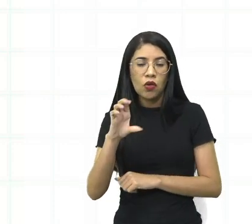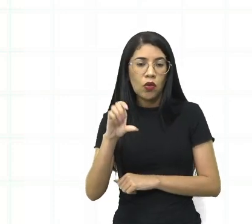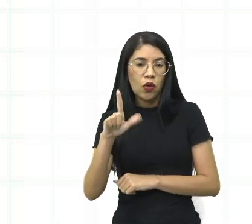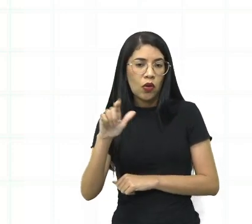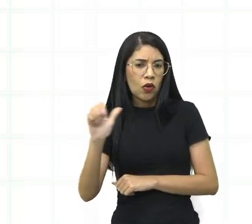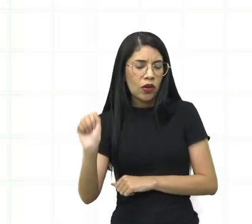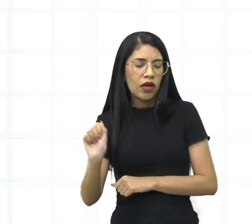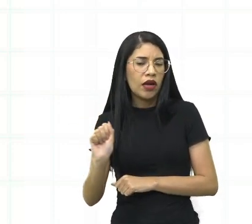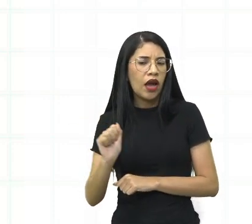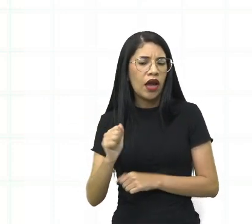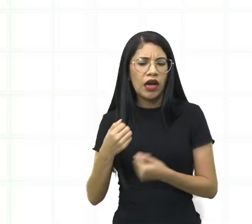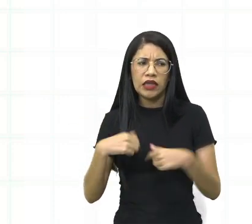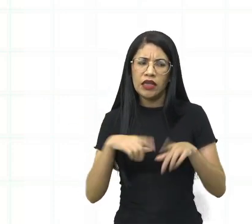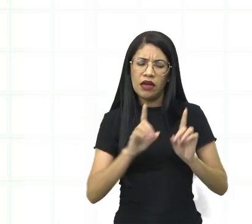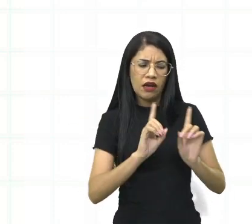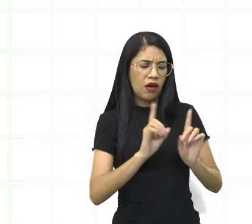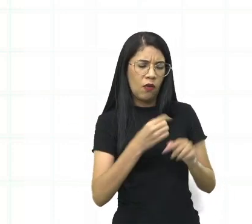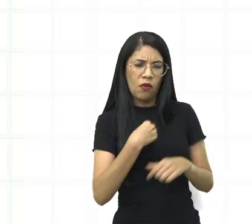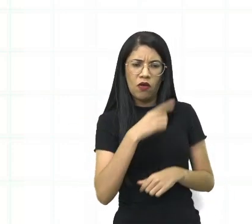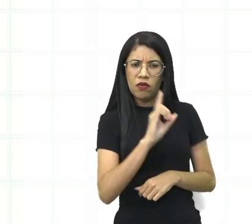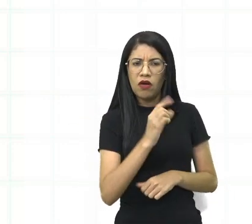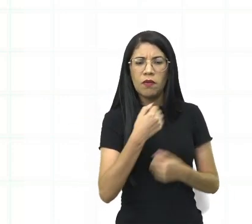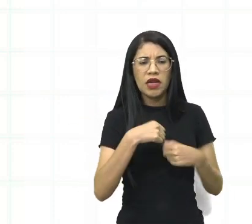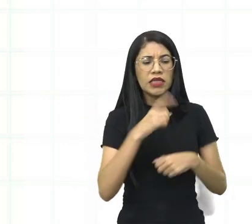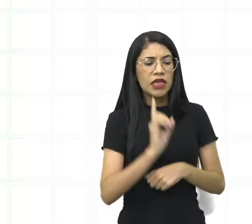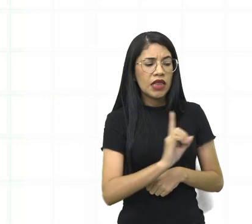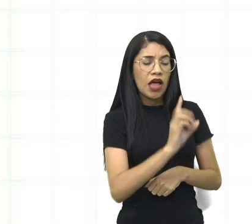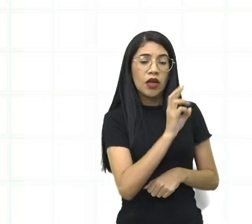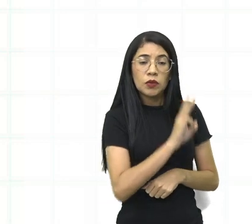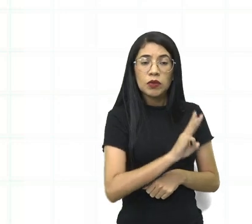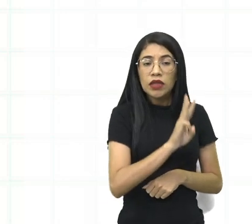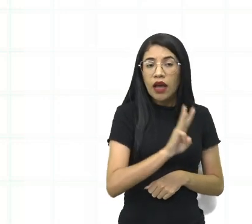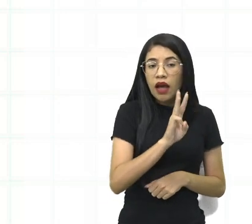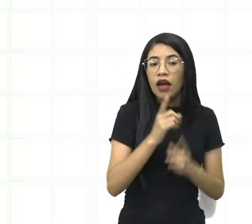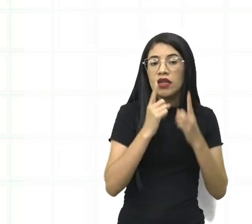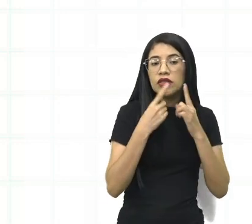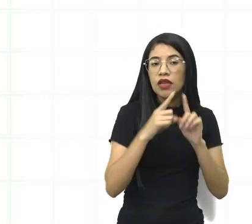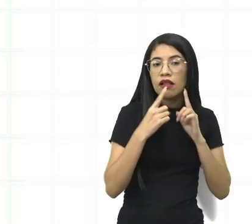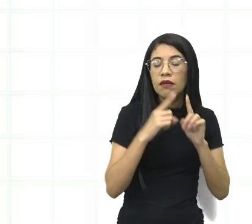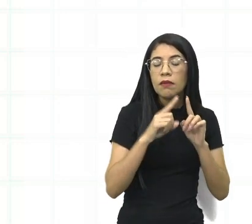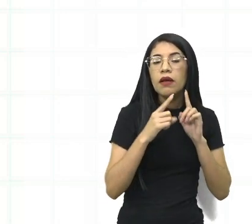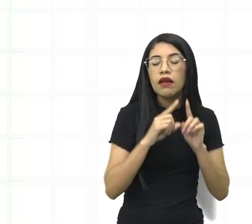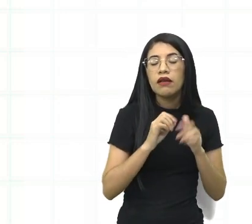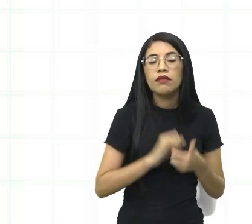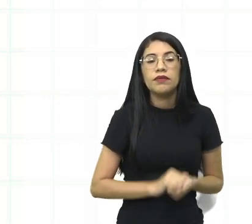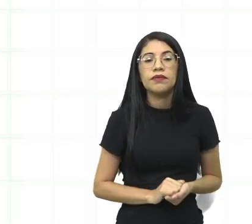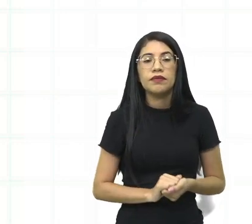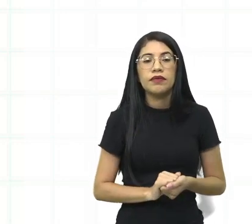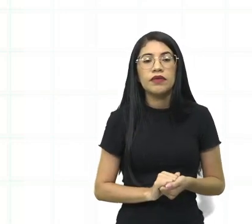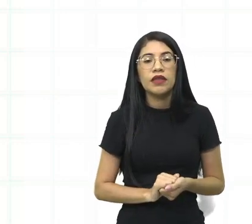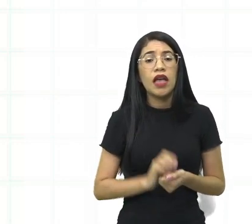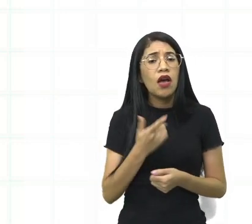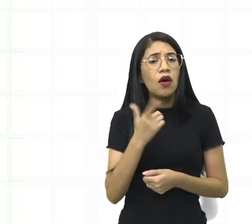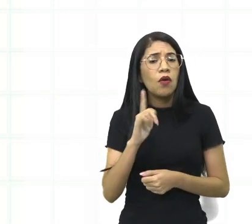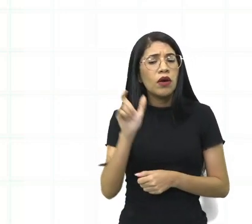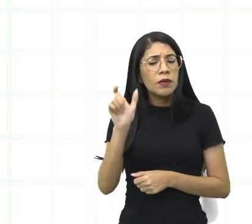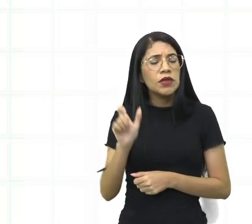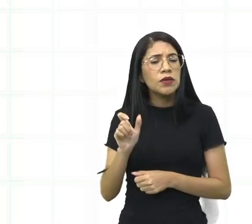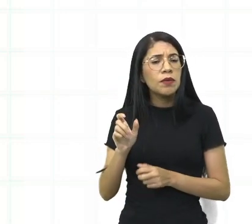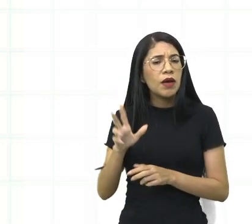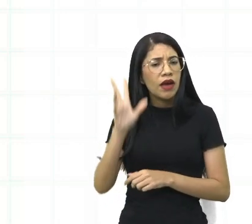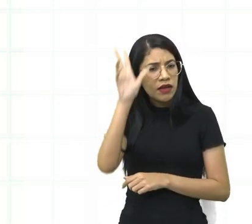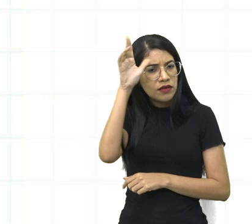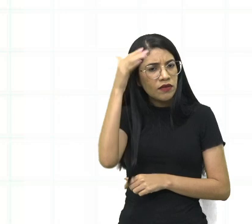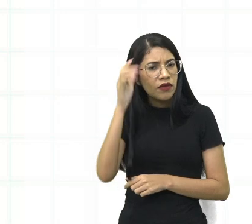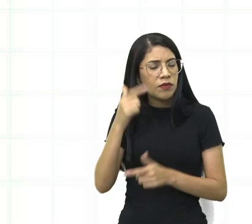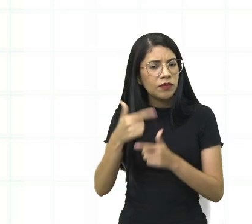Lola, não é comigo não, você tem que reclamar lá no site. Passou o problema para outro. Aí ela, o que